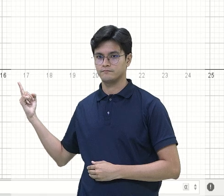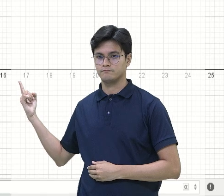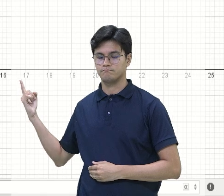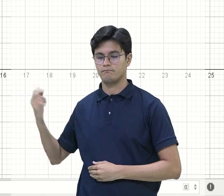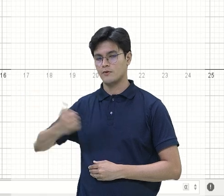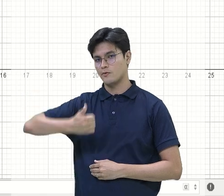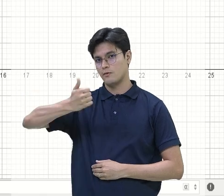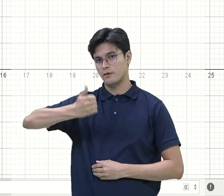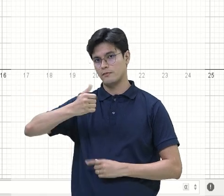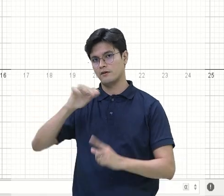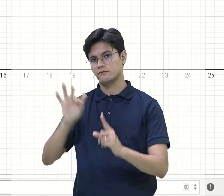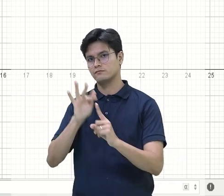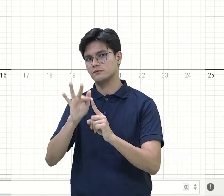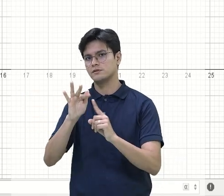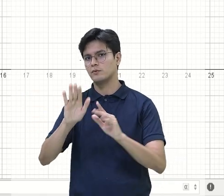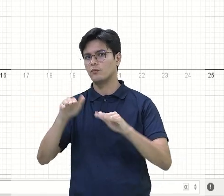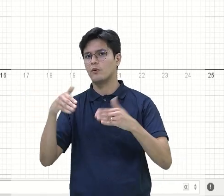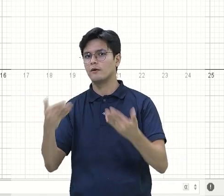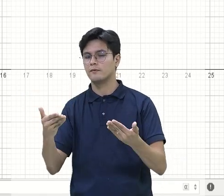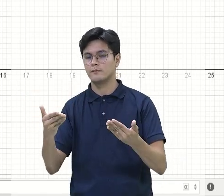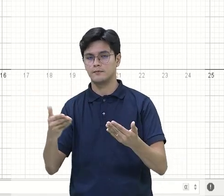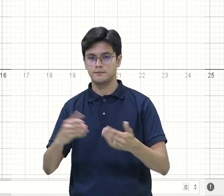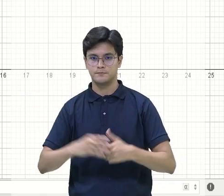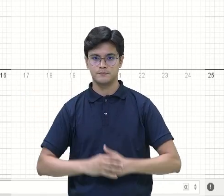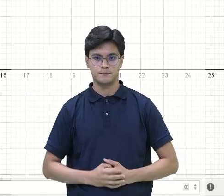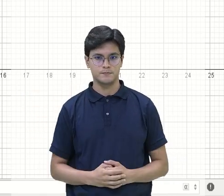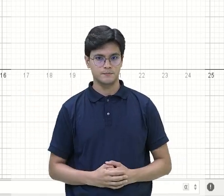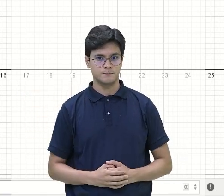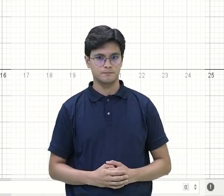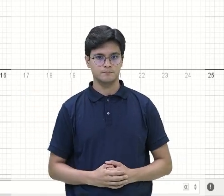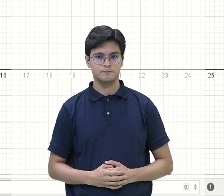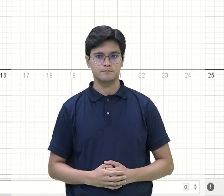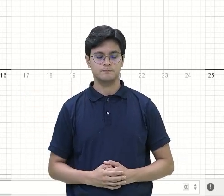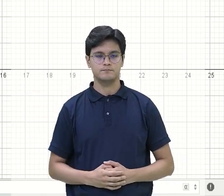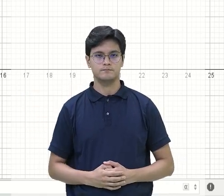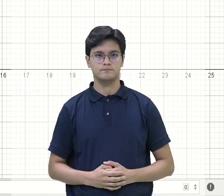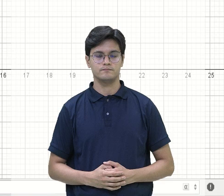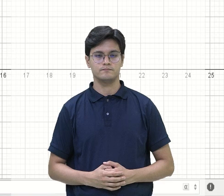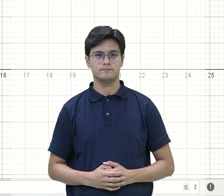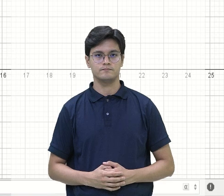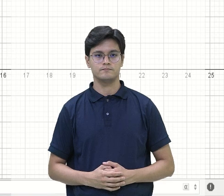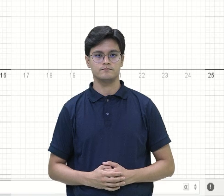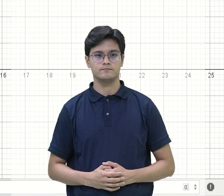primeira função? A gente tem que